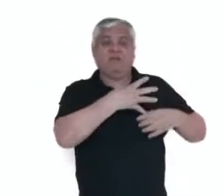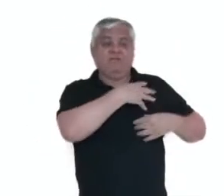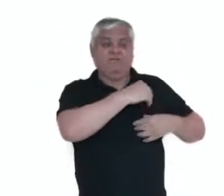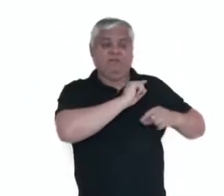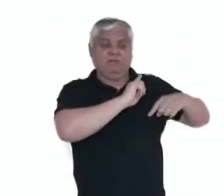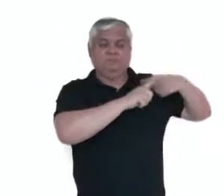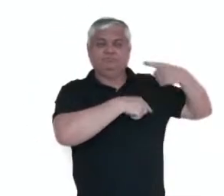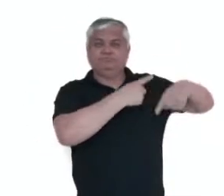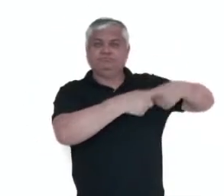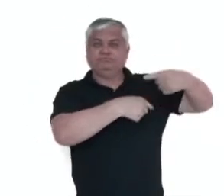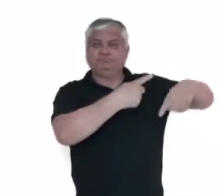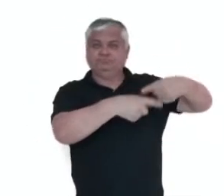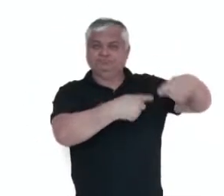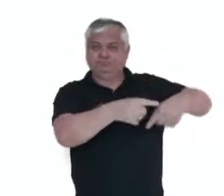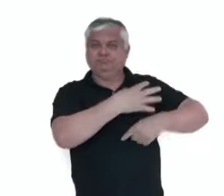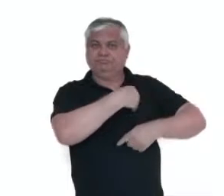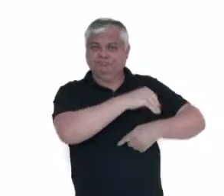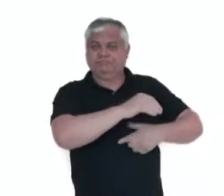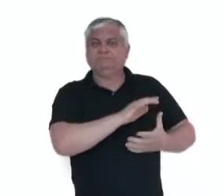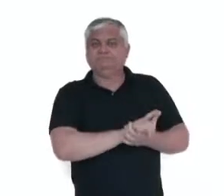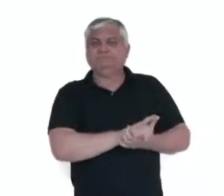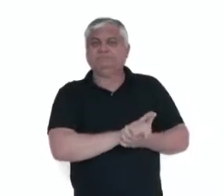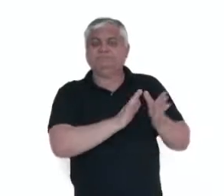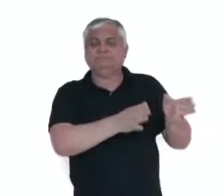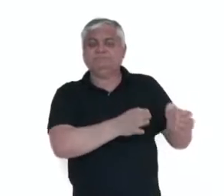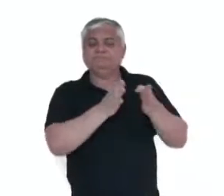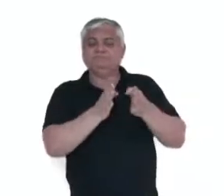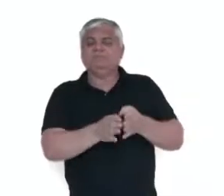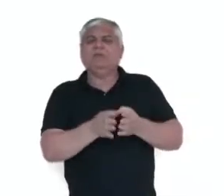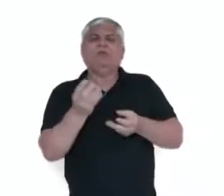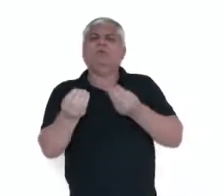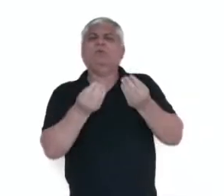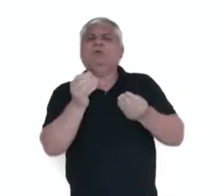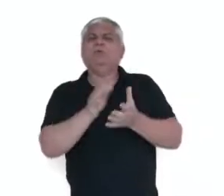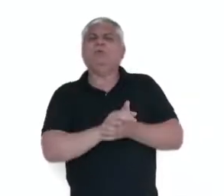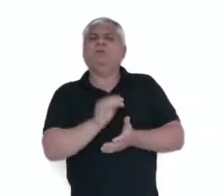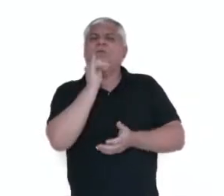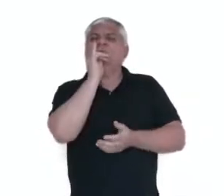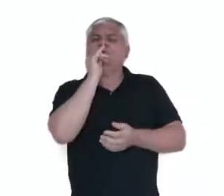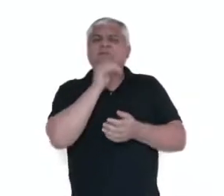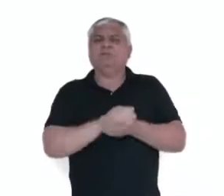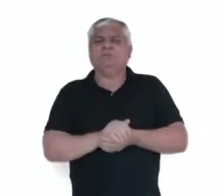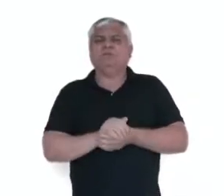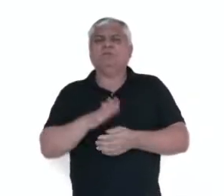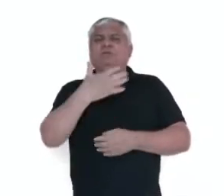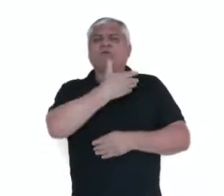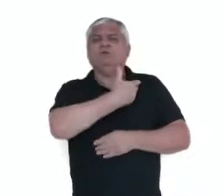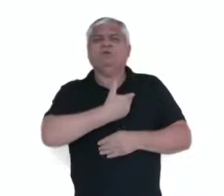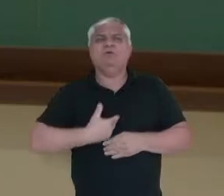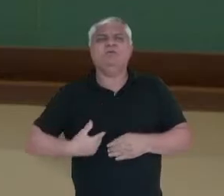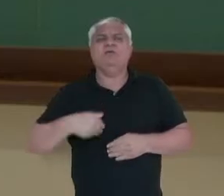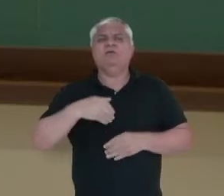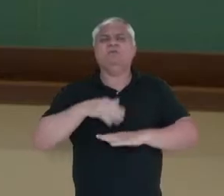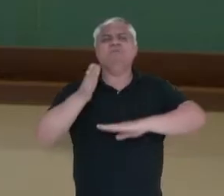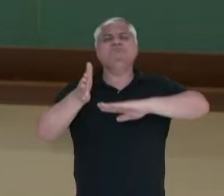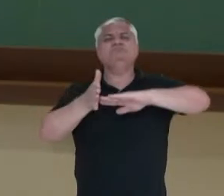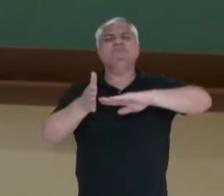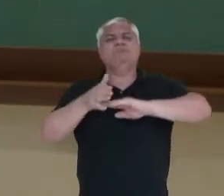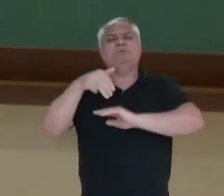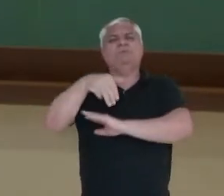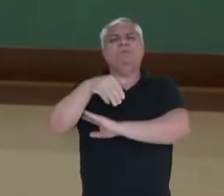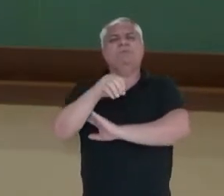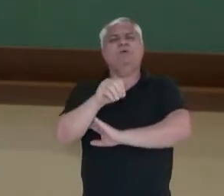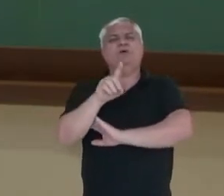pelo direito divino. Qual seria então a fundamentação dos estados modernos? Em que momento